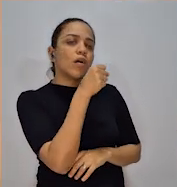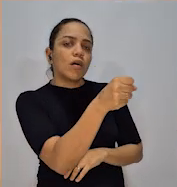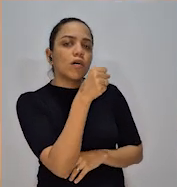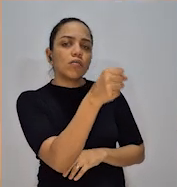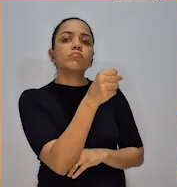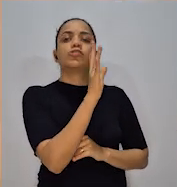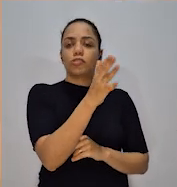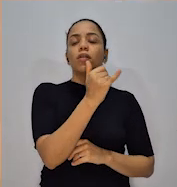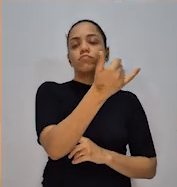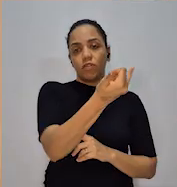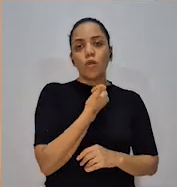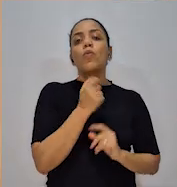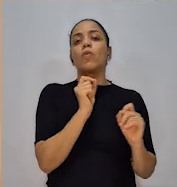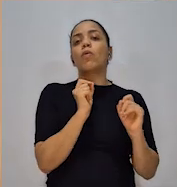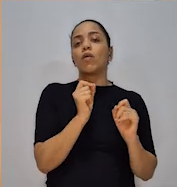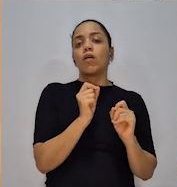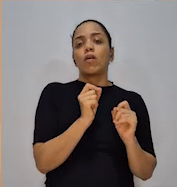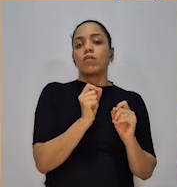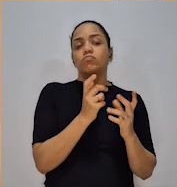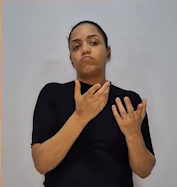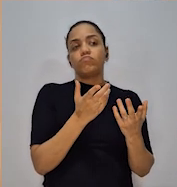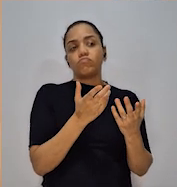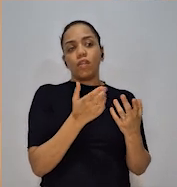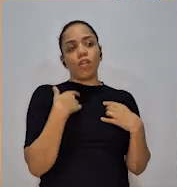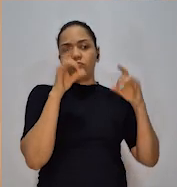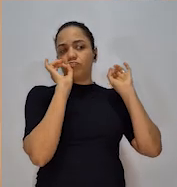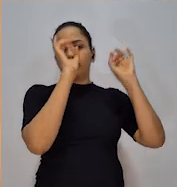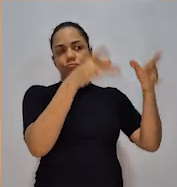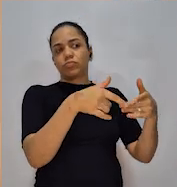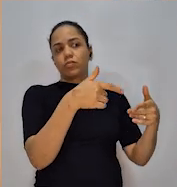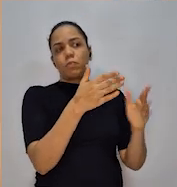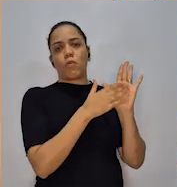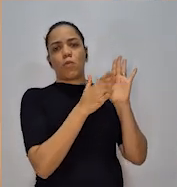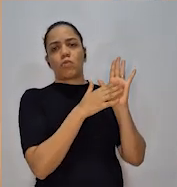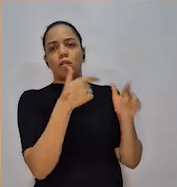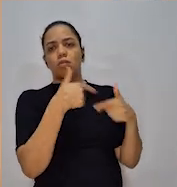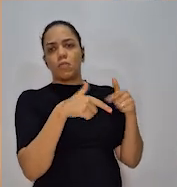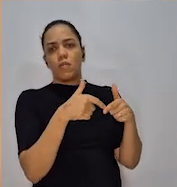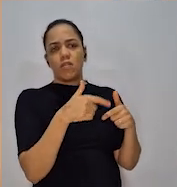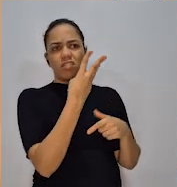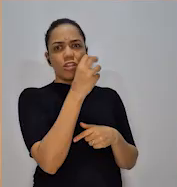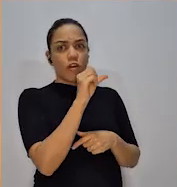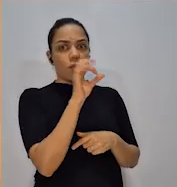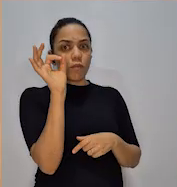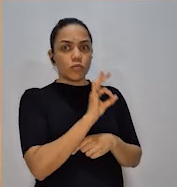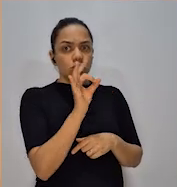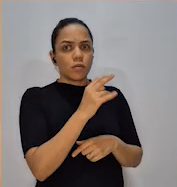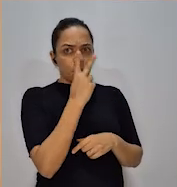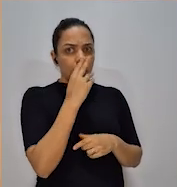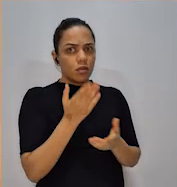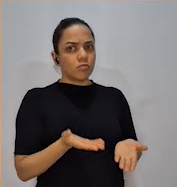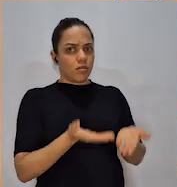proposta de trabalho por conta da falta de diversidade nas organizações. Bom, não sei vocês, mas 39% me parece um número bastante